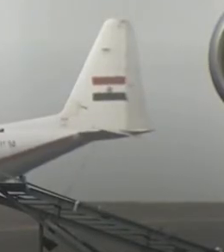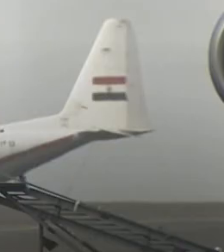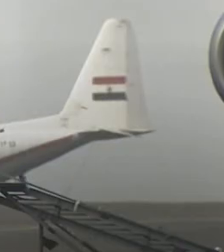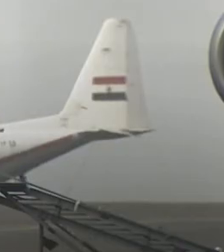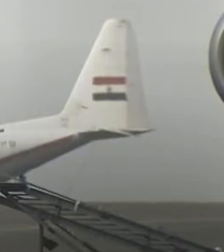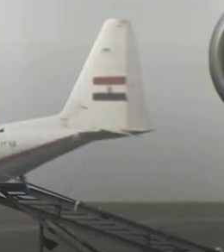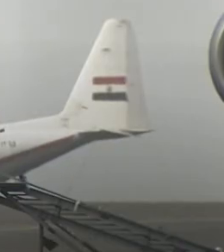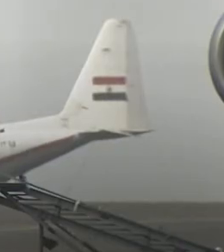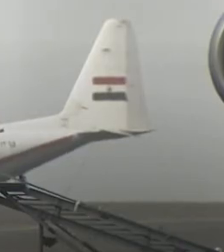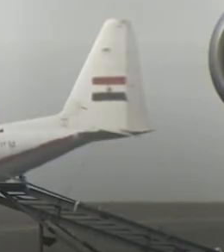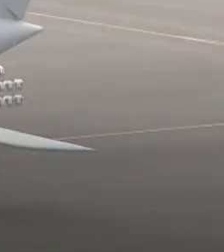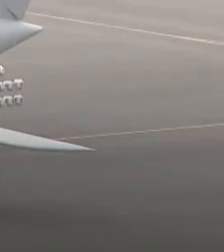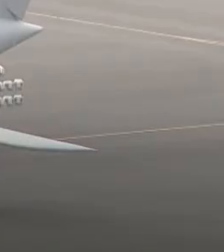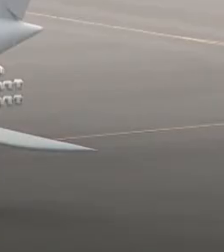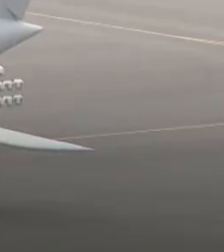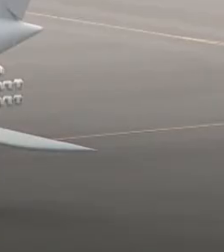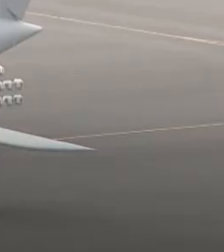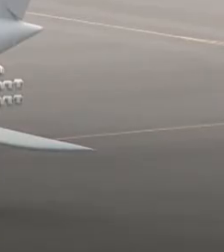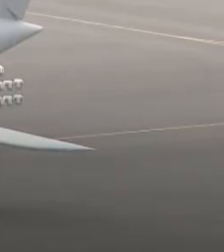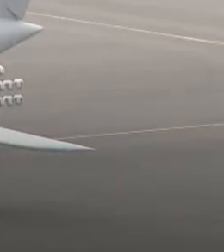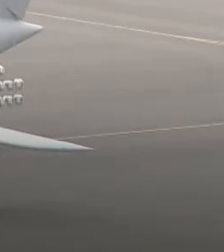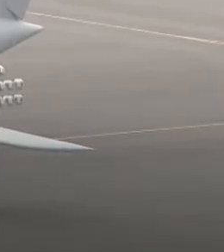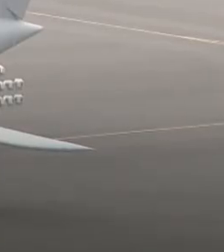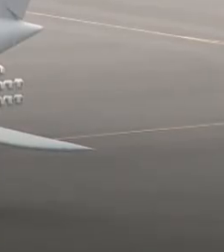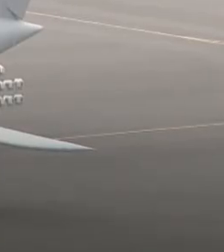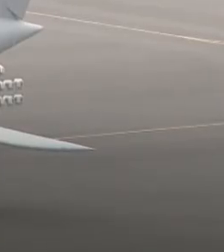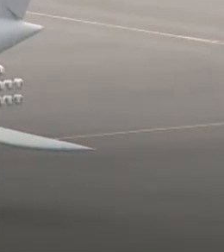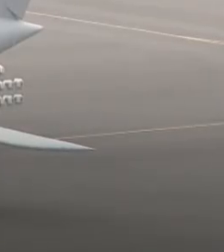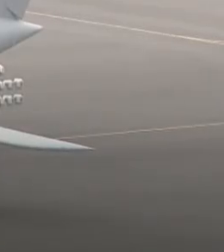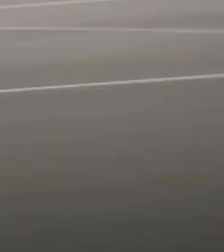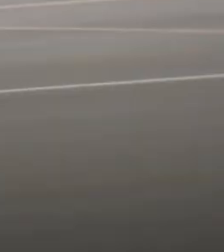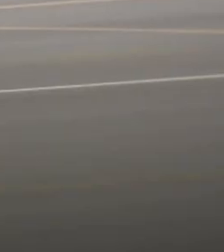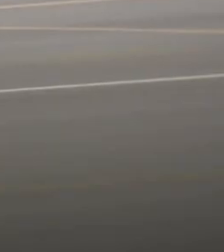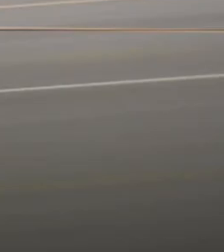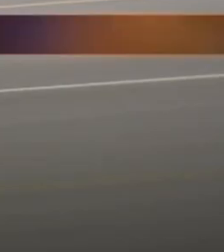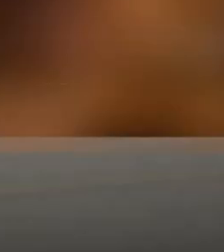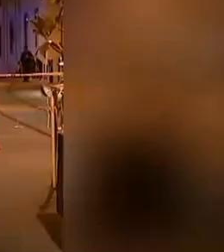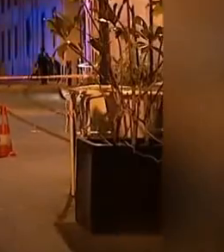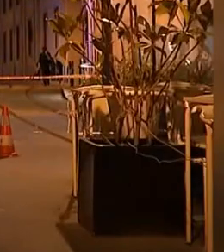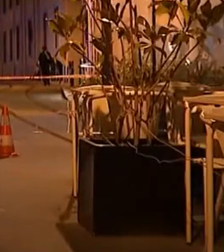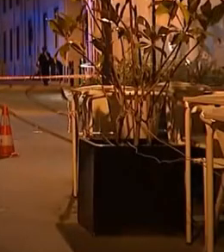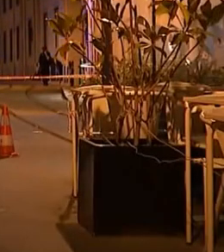últimos dias as atividades militares norte-americanas na base açoriana.